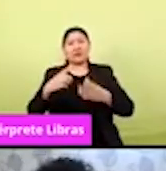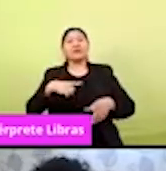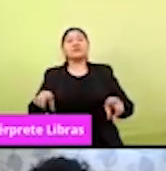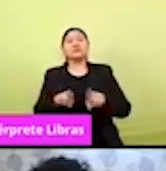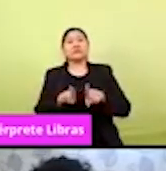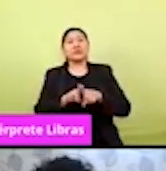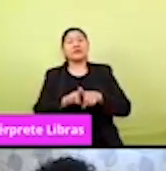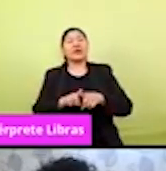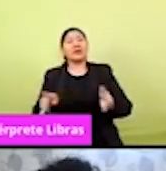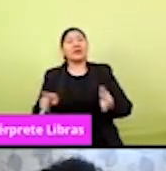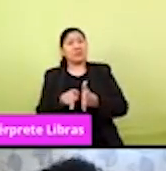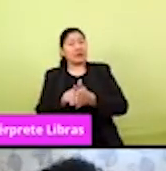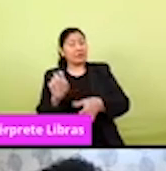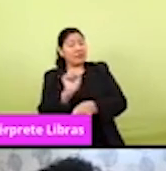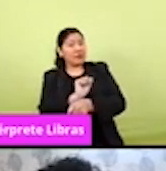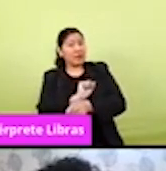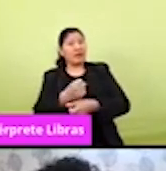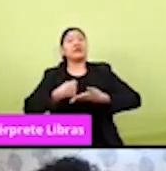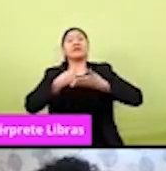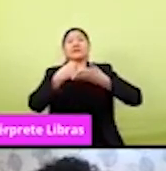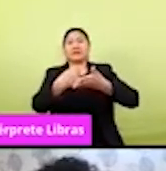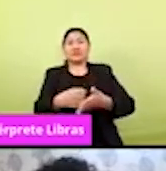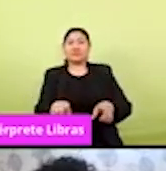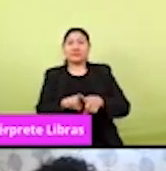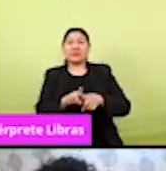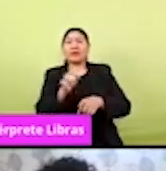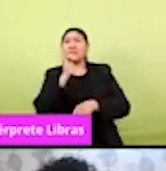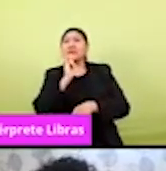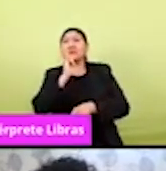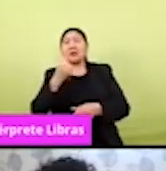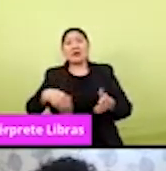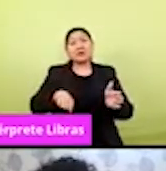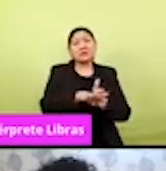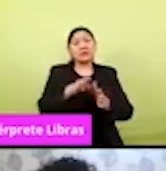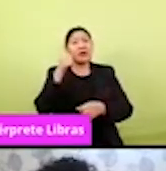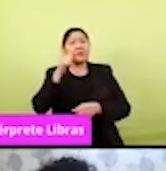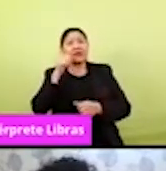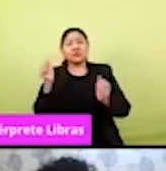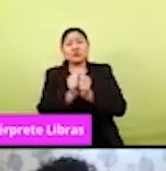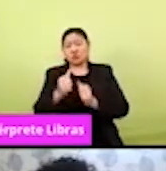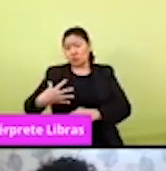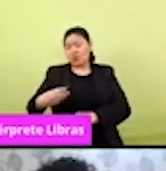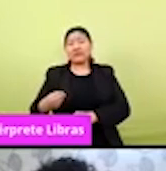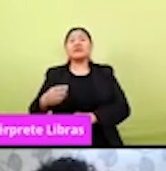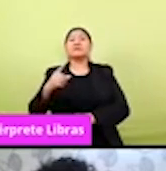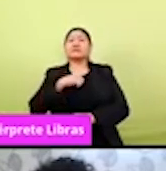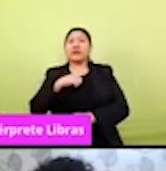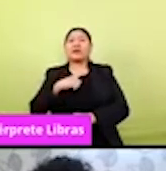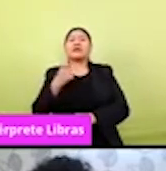para o IMOL, a brinquedoteca, quando a mulher vai com criança, alojamento de passagem, aqui